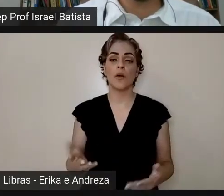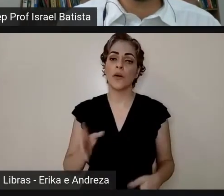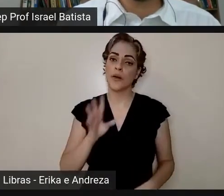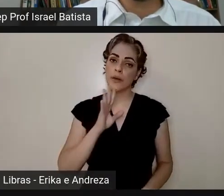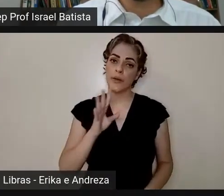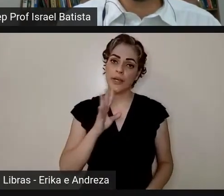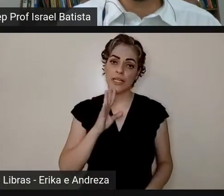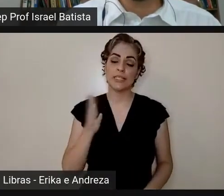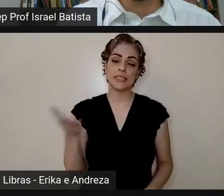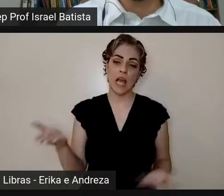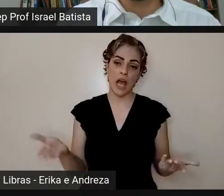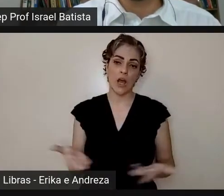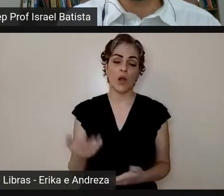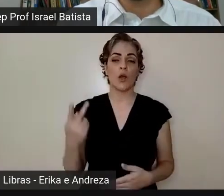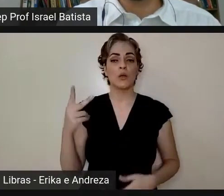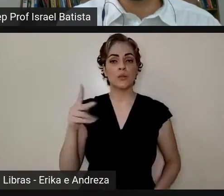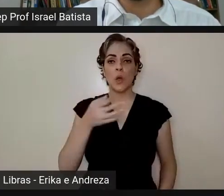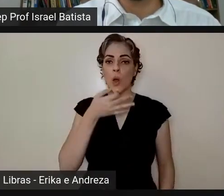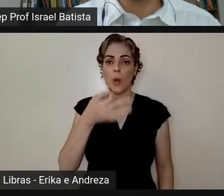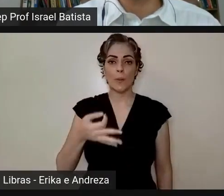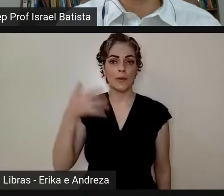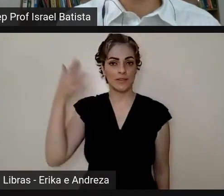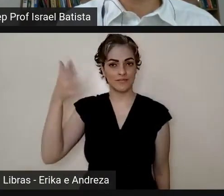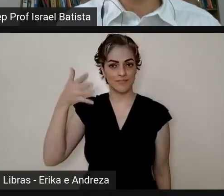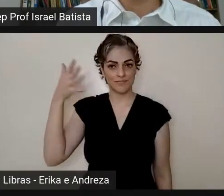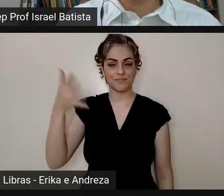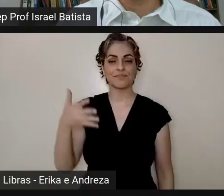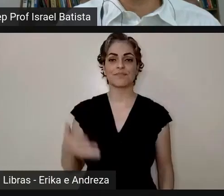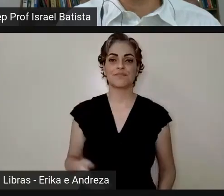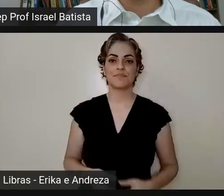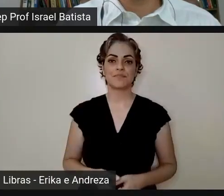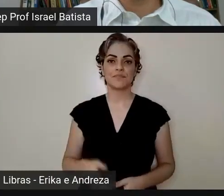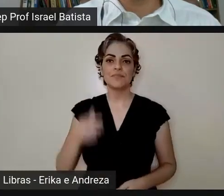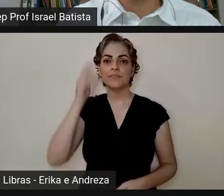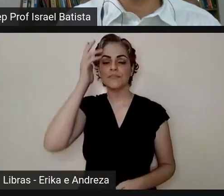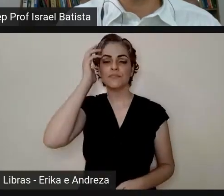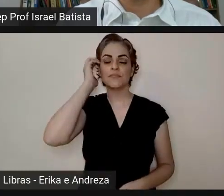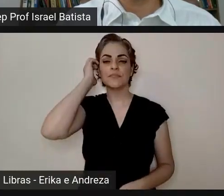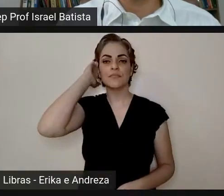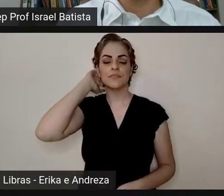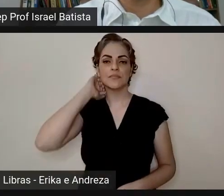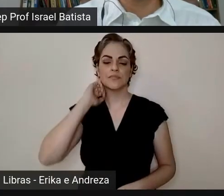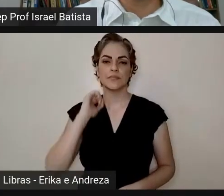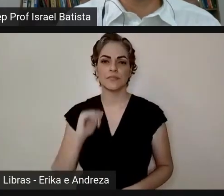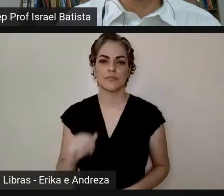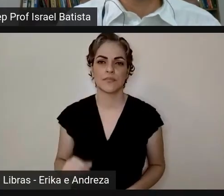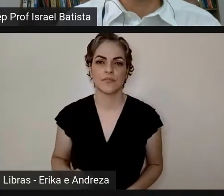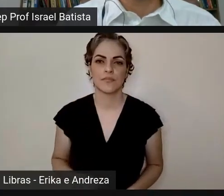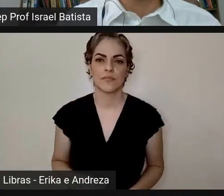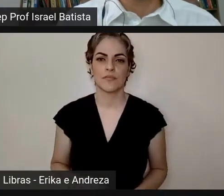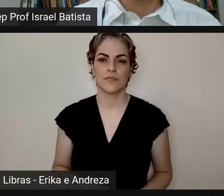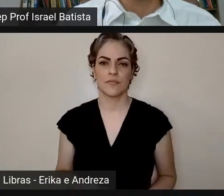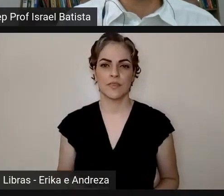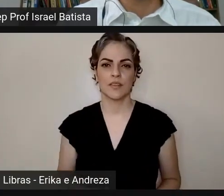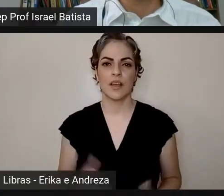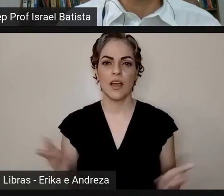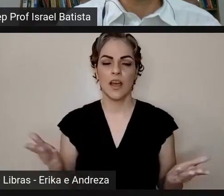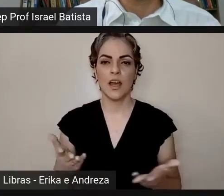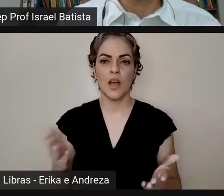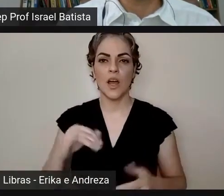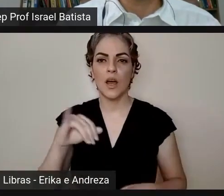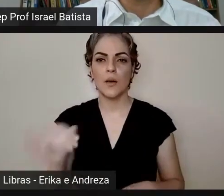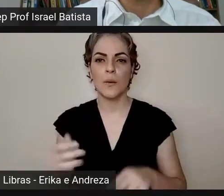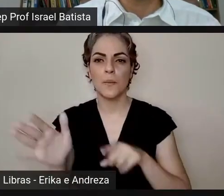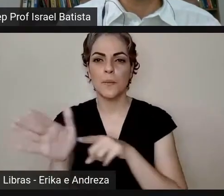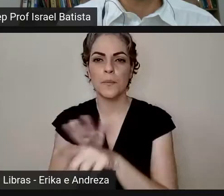do deputado professor Israel, como representante da Frente Parlamentar em Defesa do Serviço Público, eu vou fazer uma pergunta para ele,